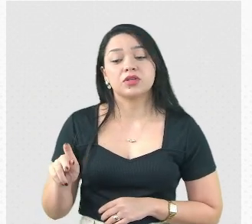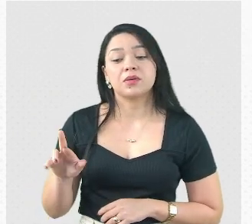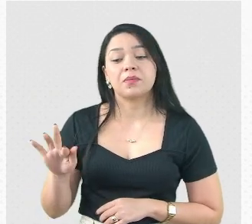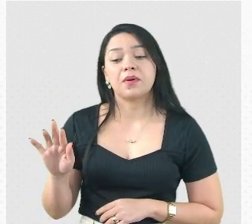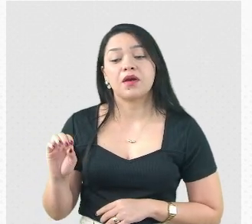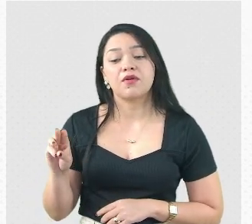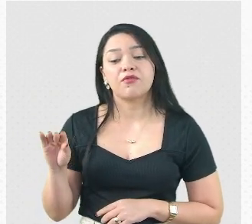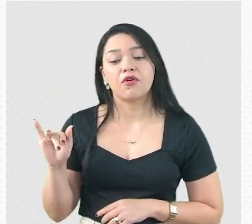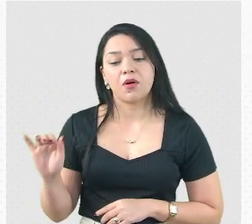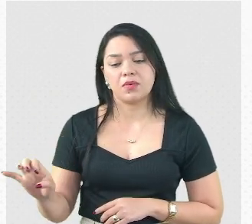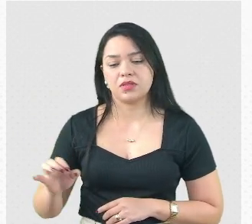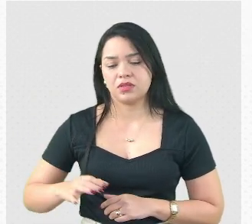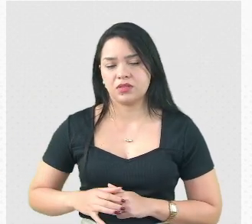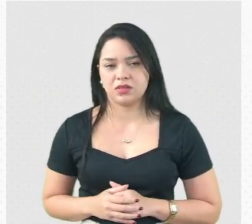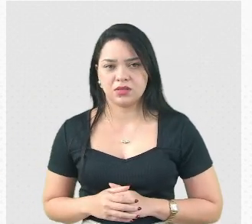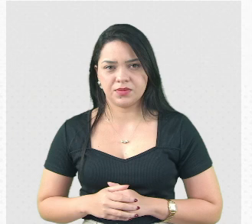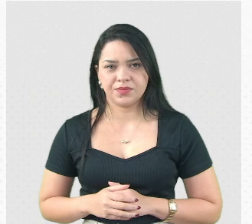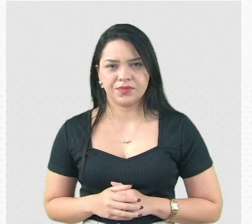performance.